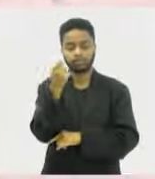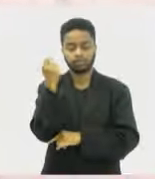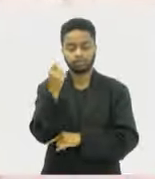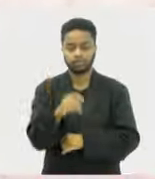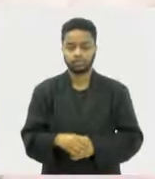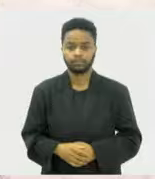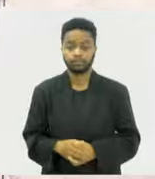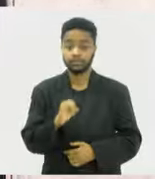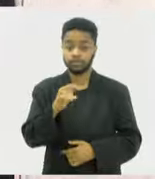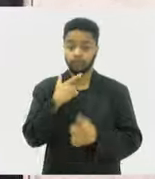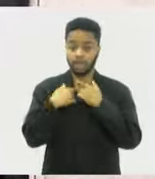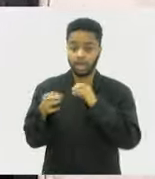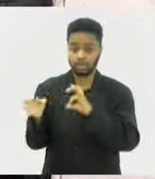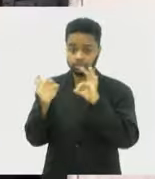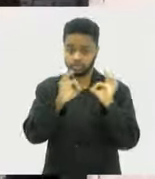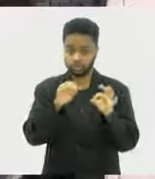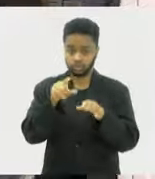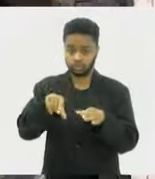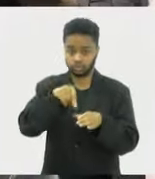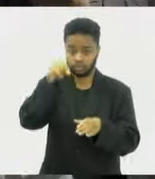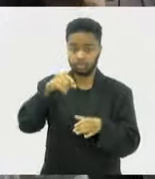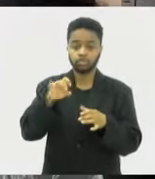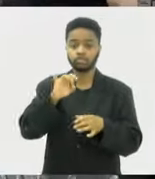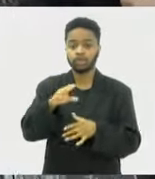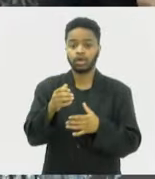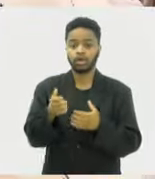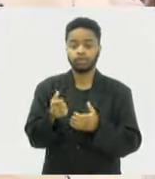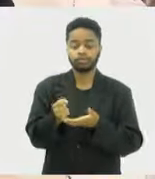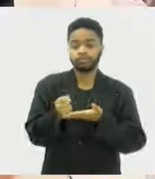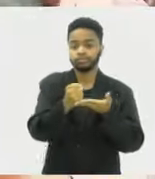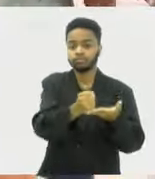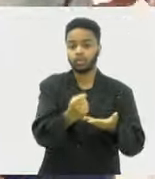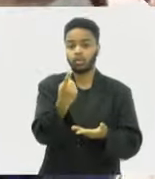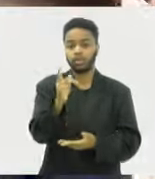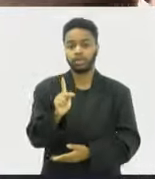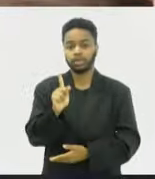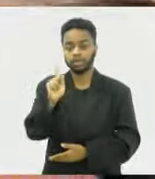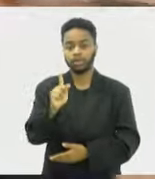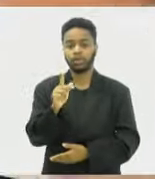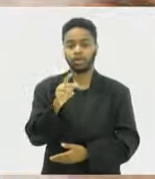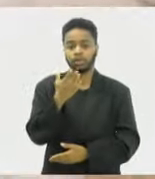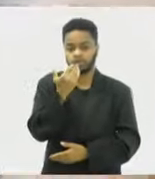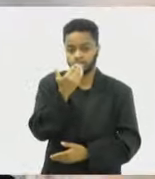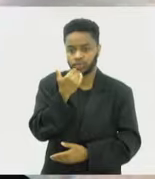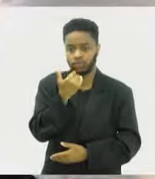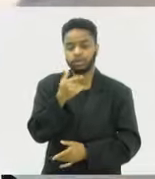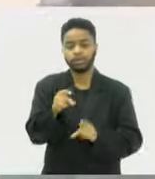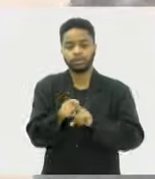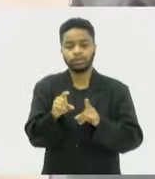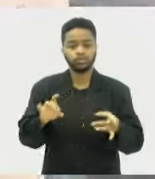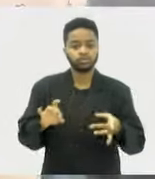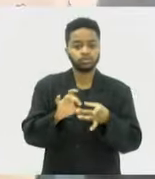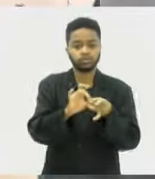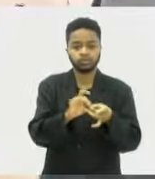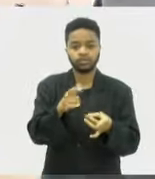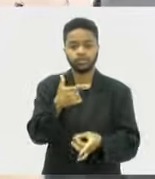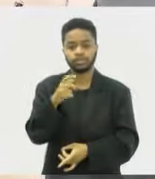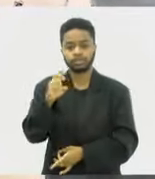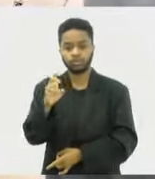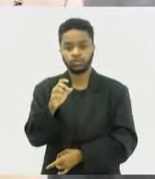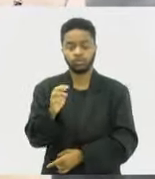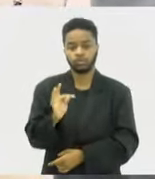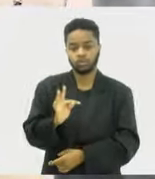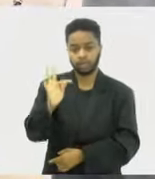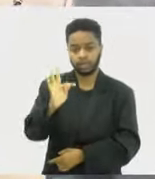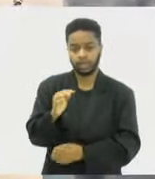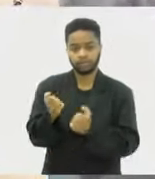Para assistir ao sorteio, basta levar 1 quilo de alimento não perecível, que será somado às mais de 25 toneladas já enviadas pelas Escolas de Samba do